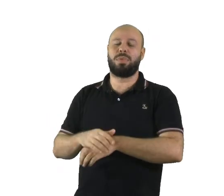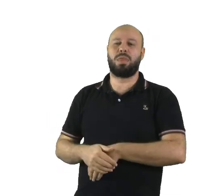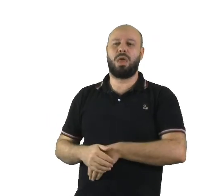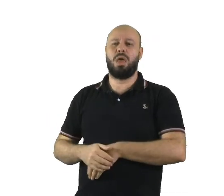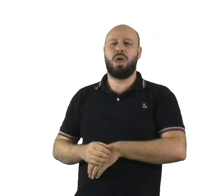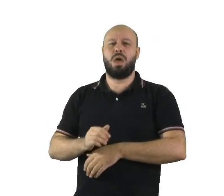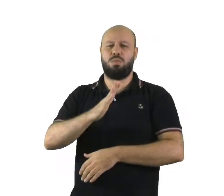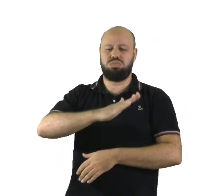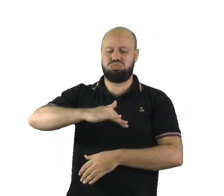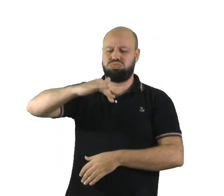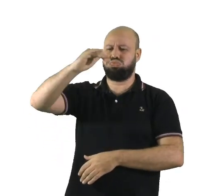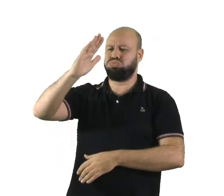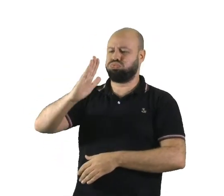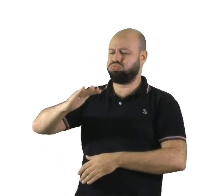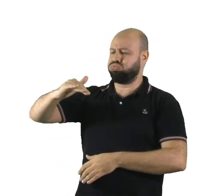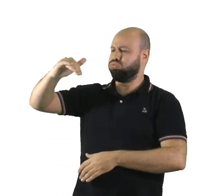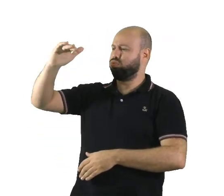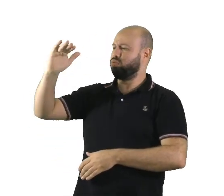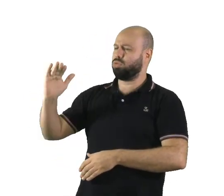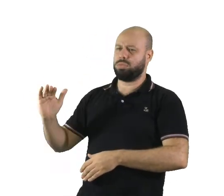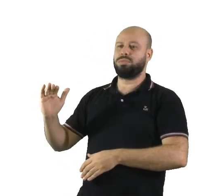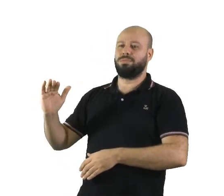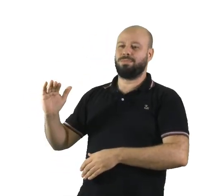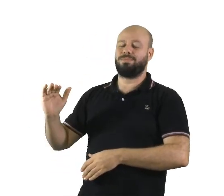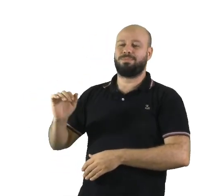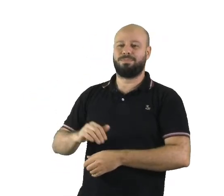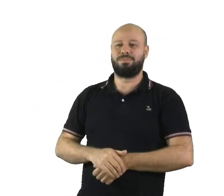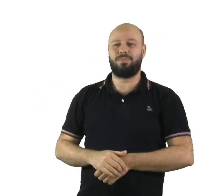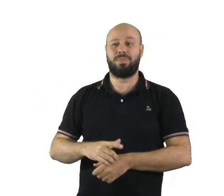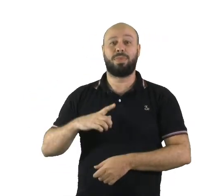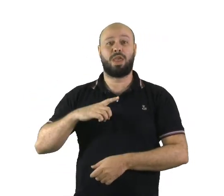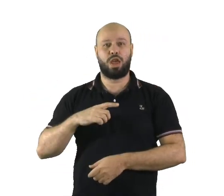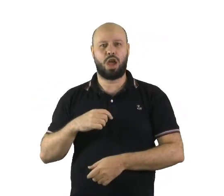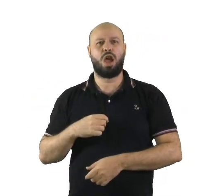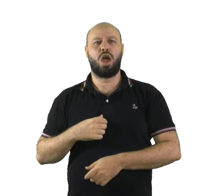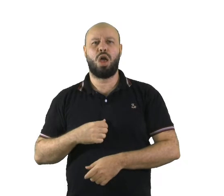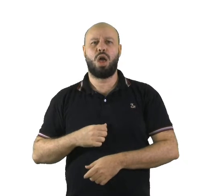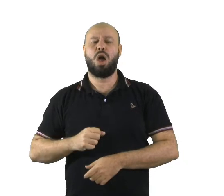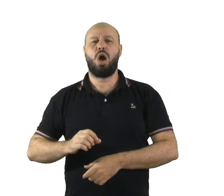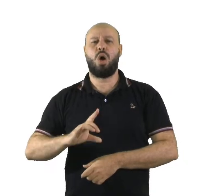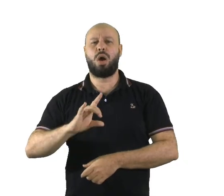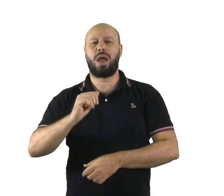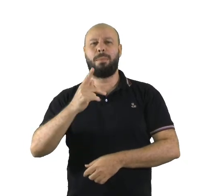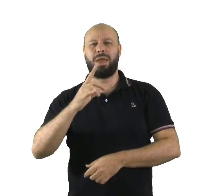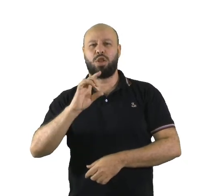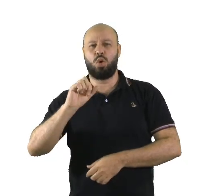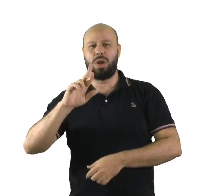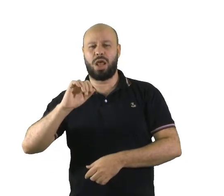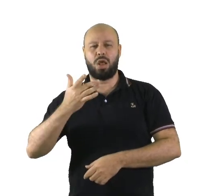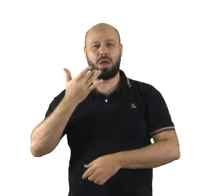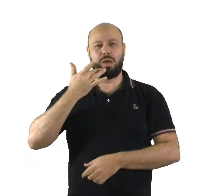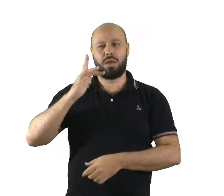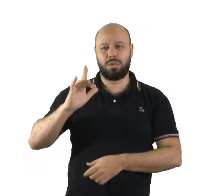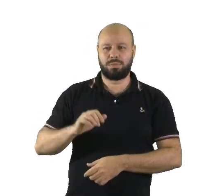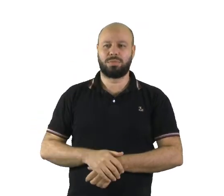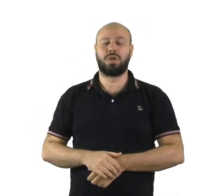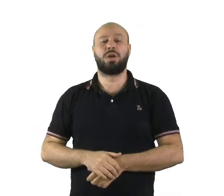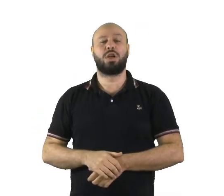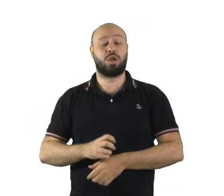temos aqui no nosso estado do Tocantins, o capim dourado e o